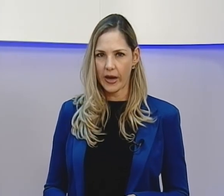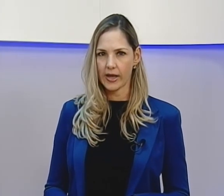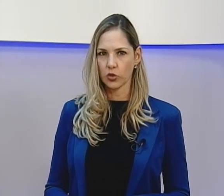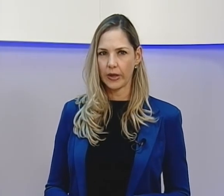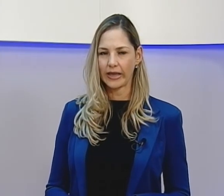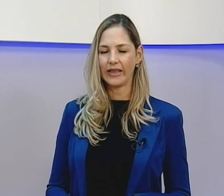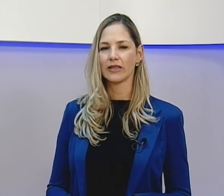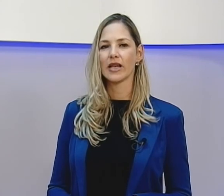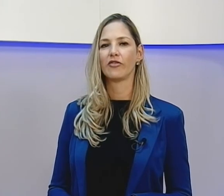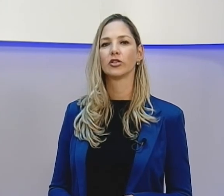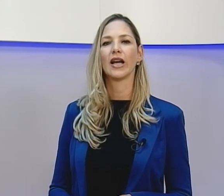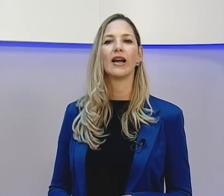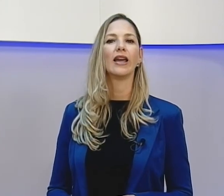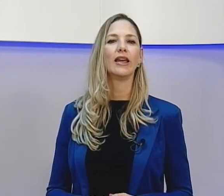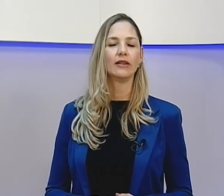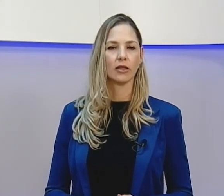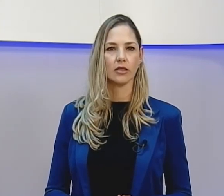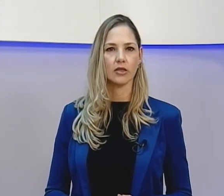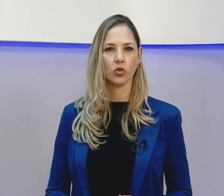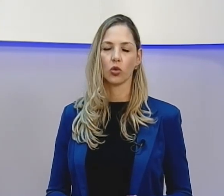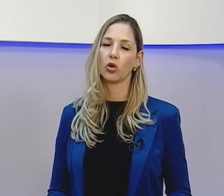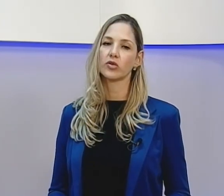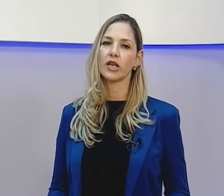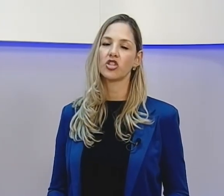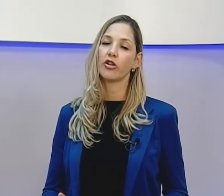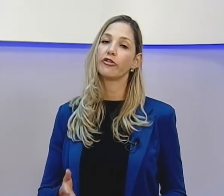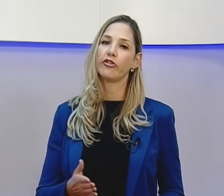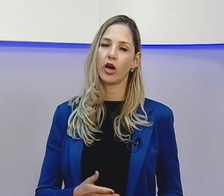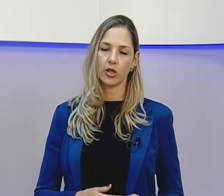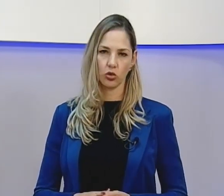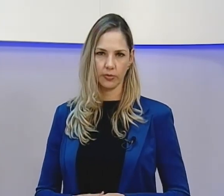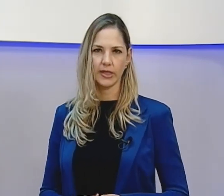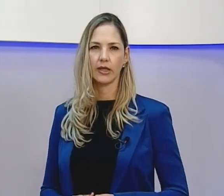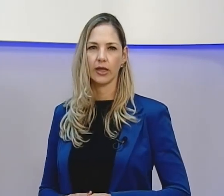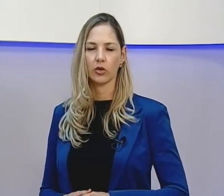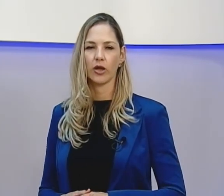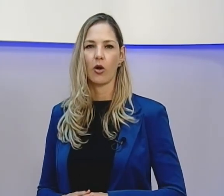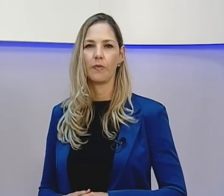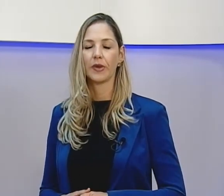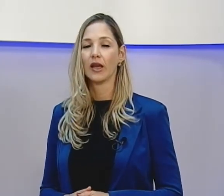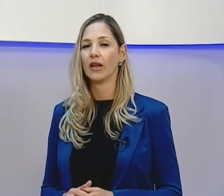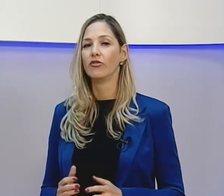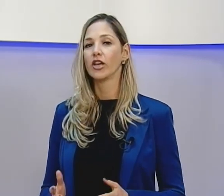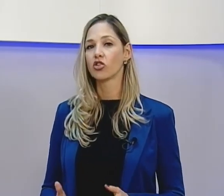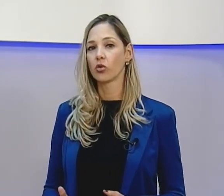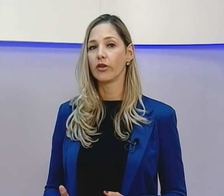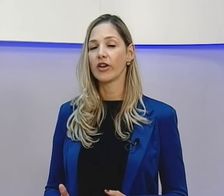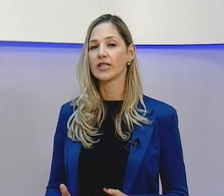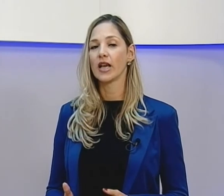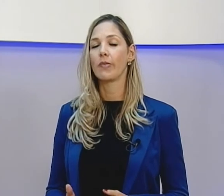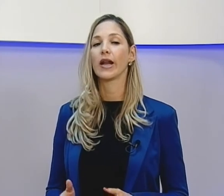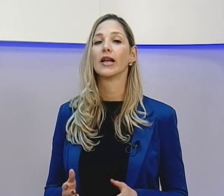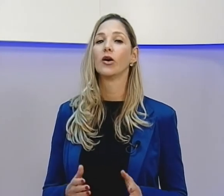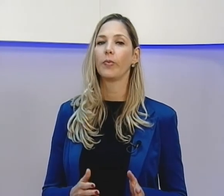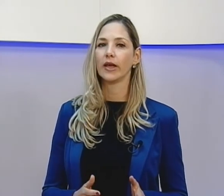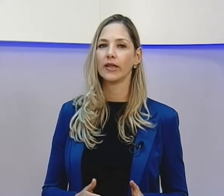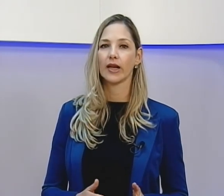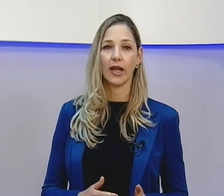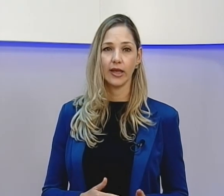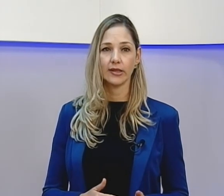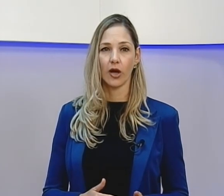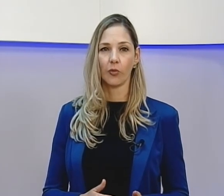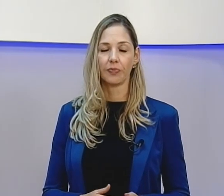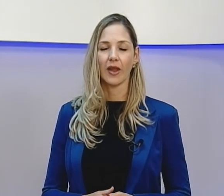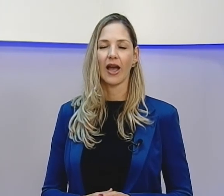o prazo para quem quiser votar em trânsito, ou seja, fora do domicílio eleitoral. Veja o que fazer para não